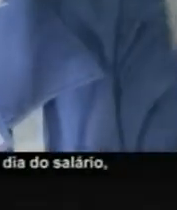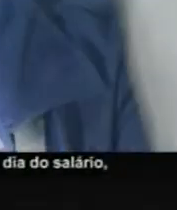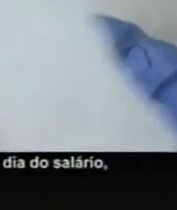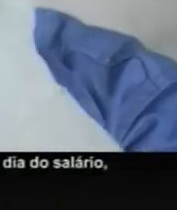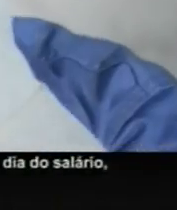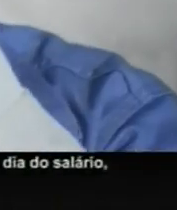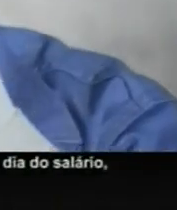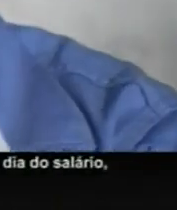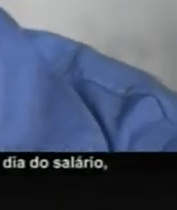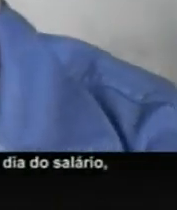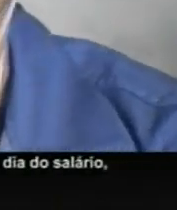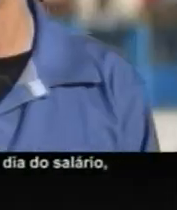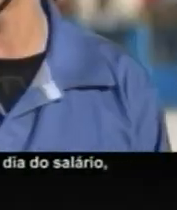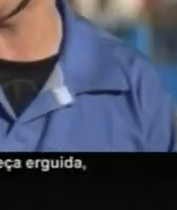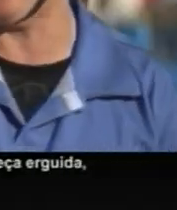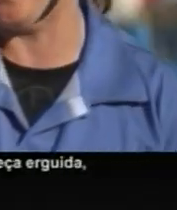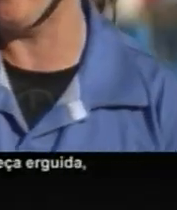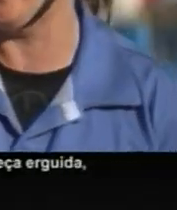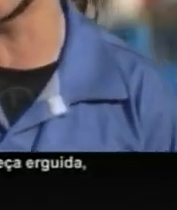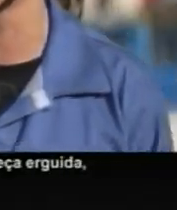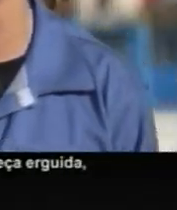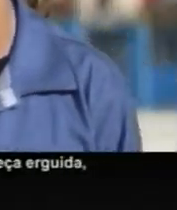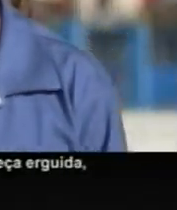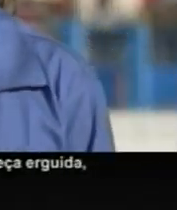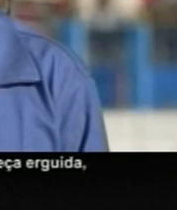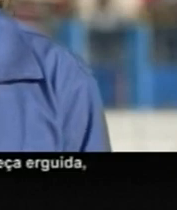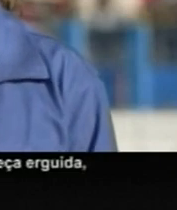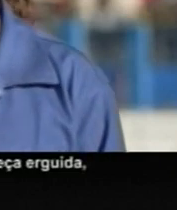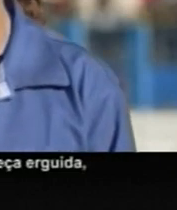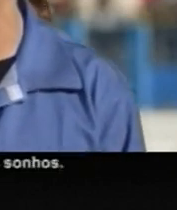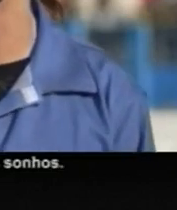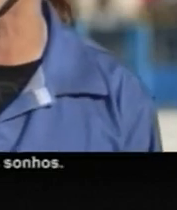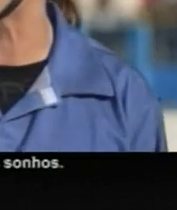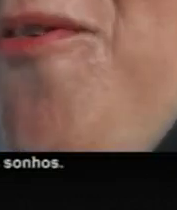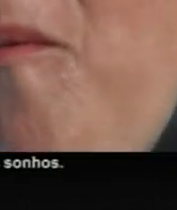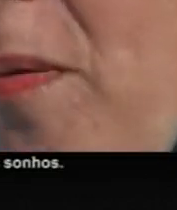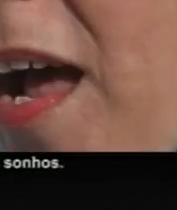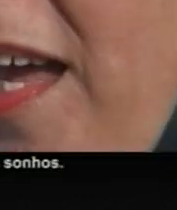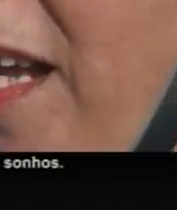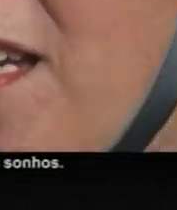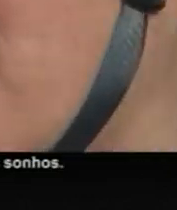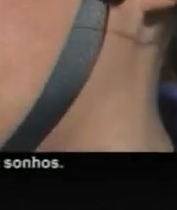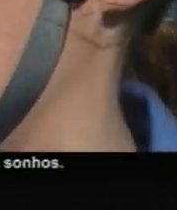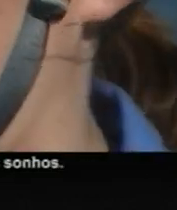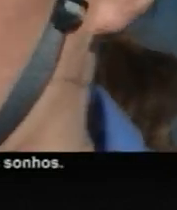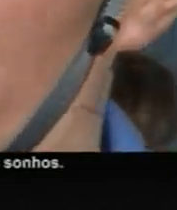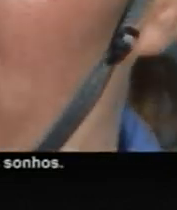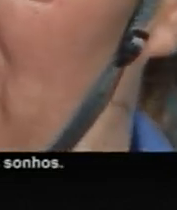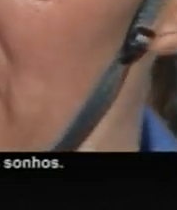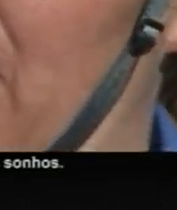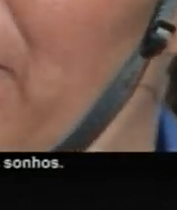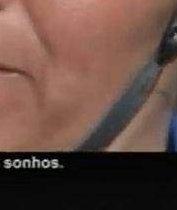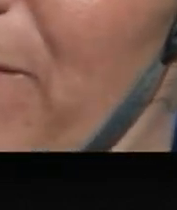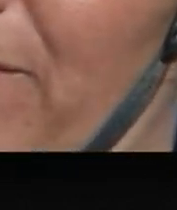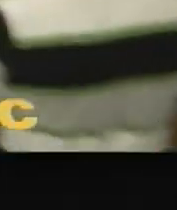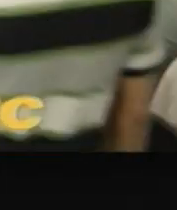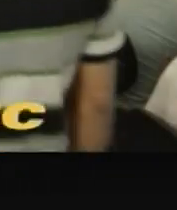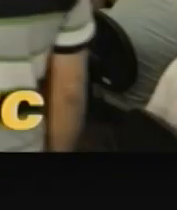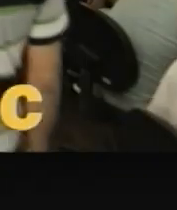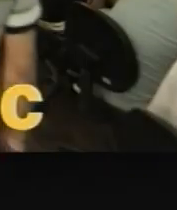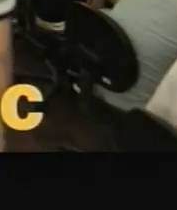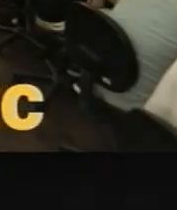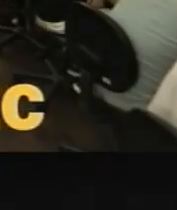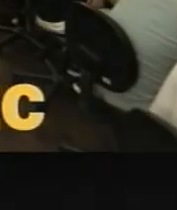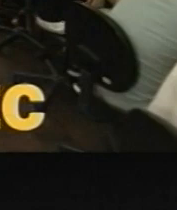com a cabeça erguida e no dia do teu pagamento tu ir pro centro com a cabeça erguida que tu vai poder comprar e realizar os teus sonhos. O